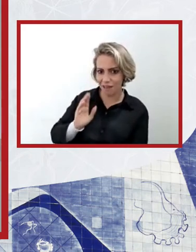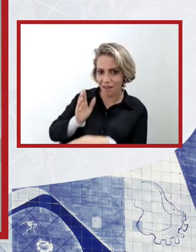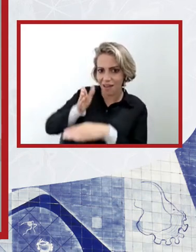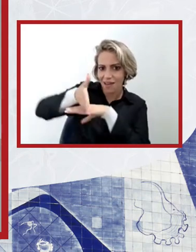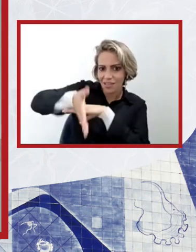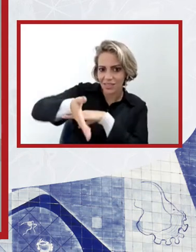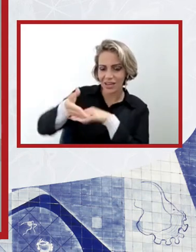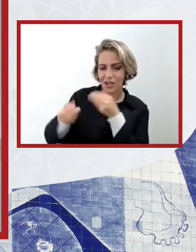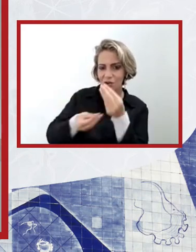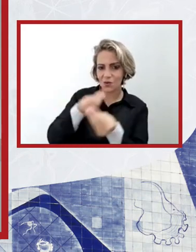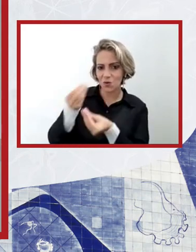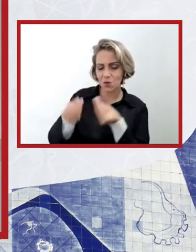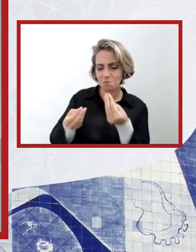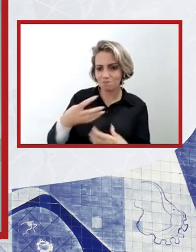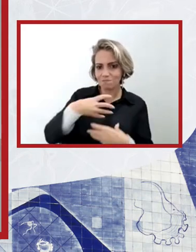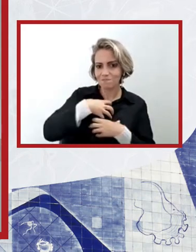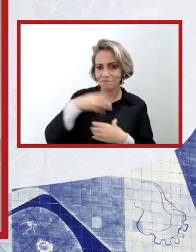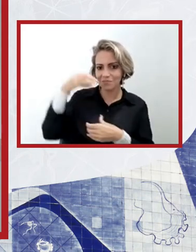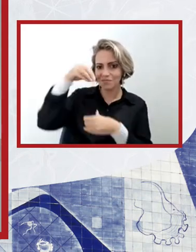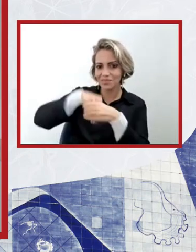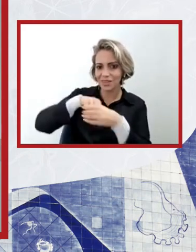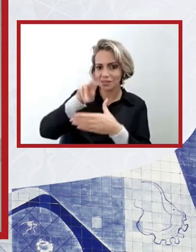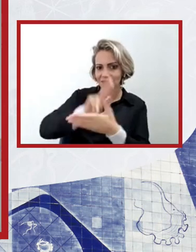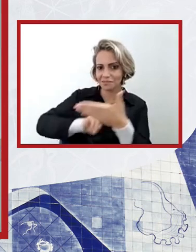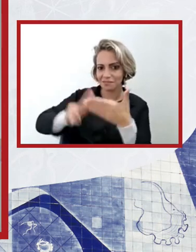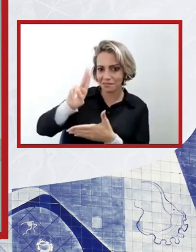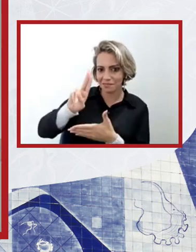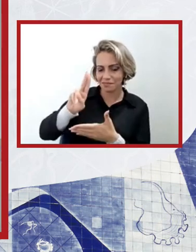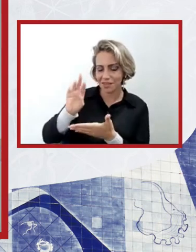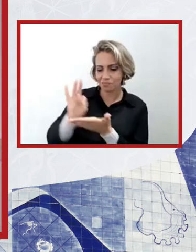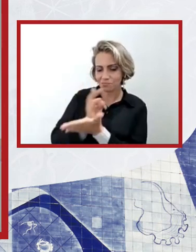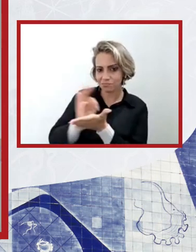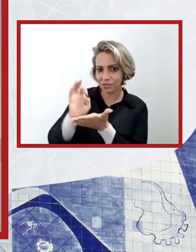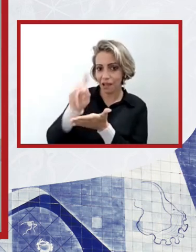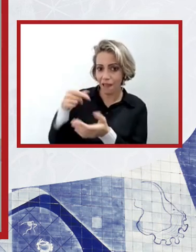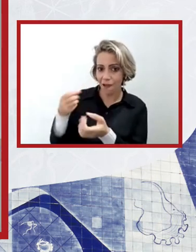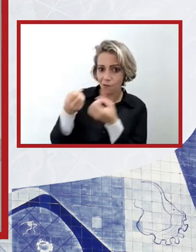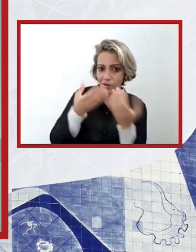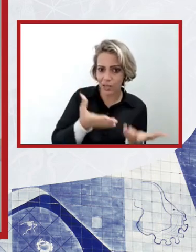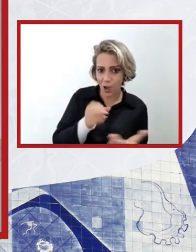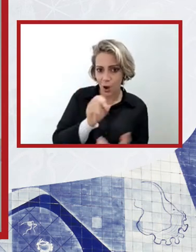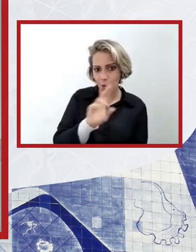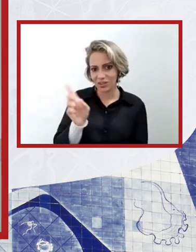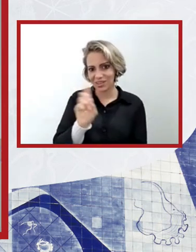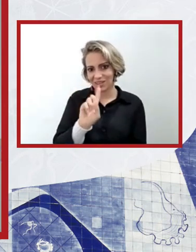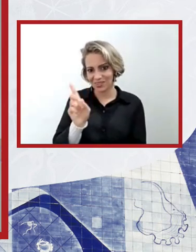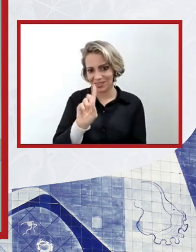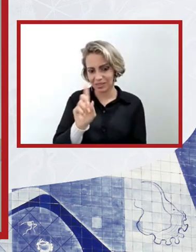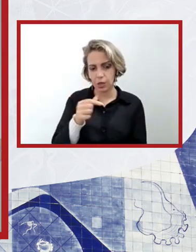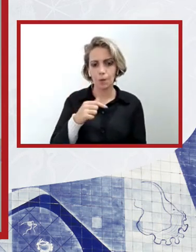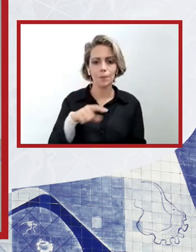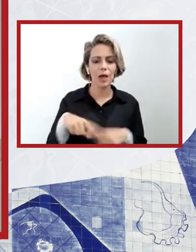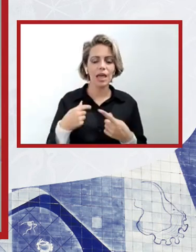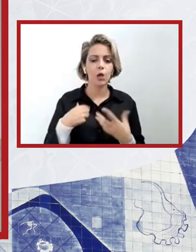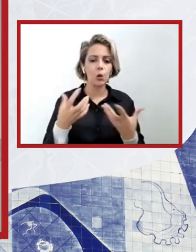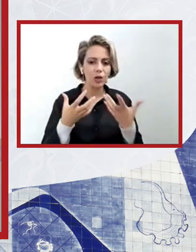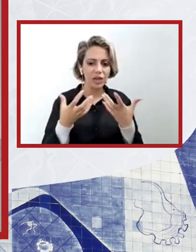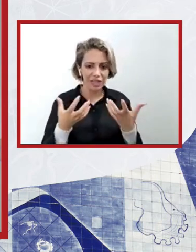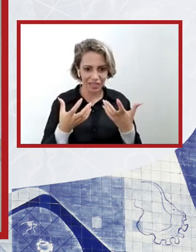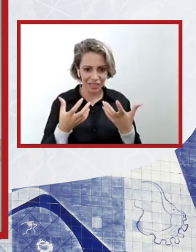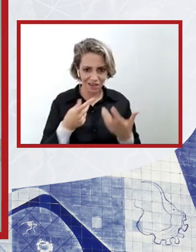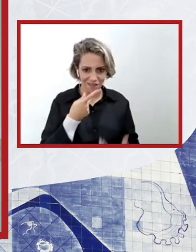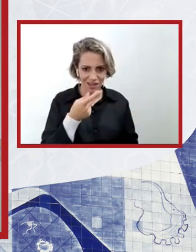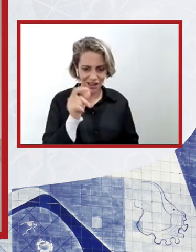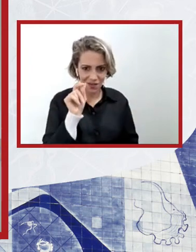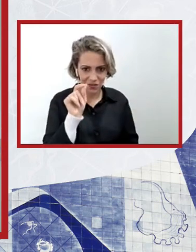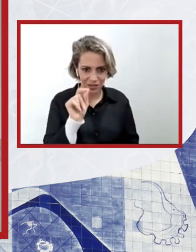não oferecidos, né, e eu acho que eu anotei aqui algumas coisas, mas eu queria ressaltar que uma coisa que apareceu